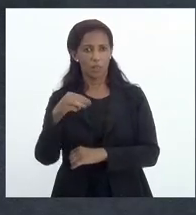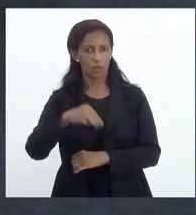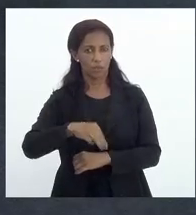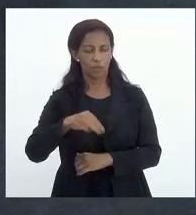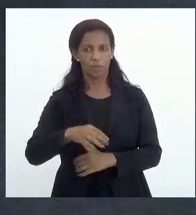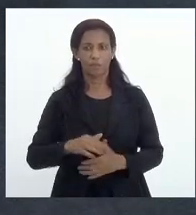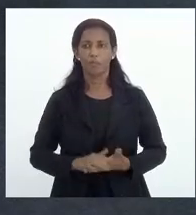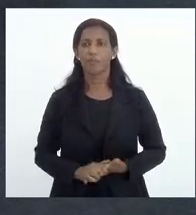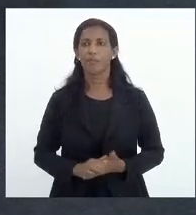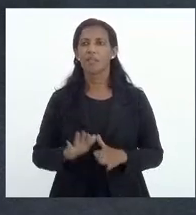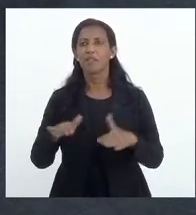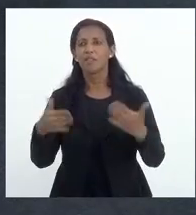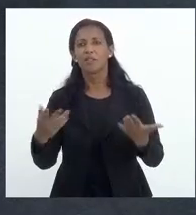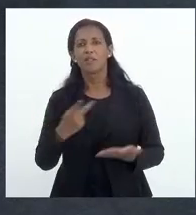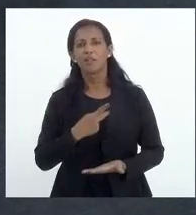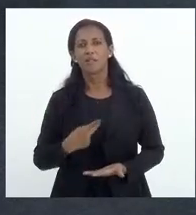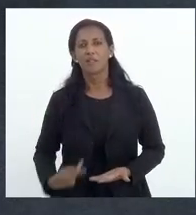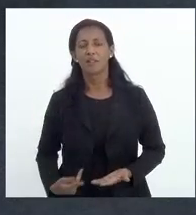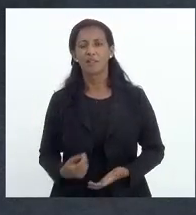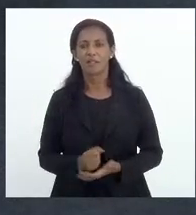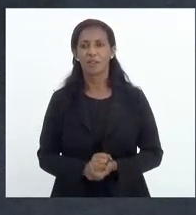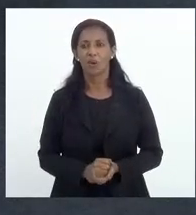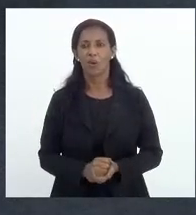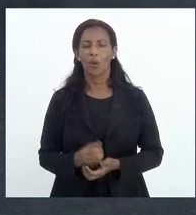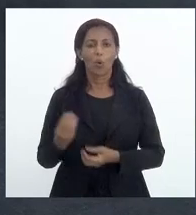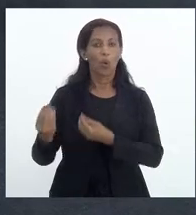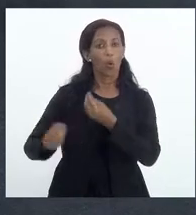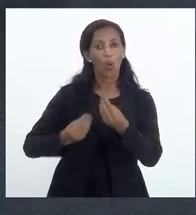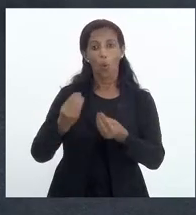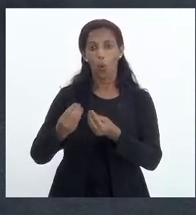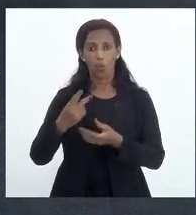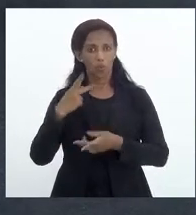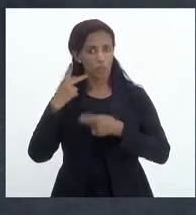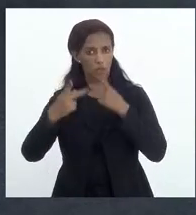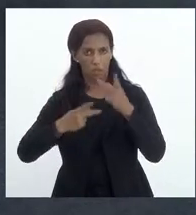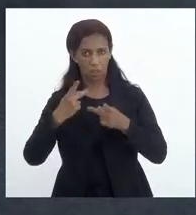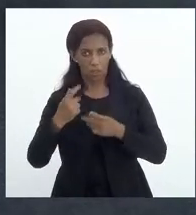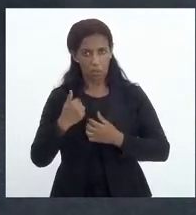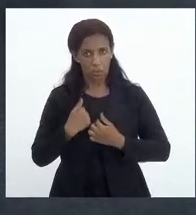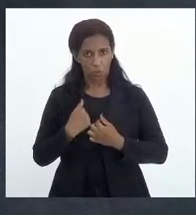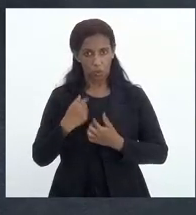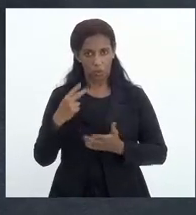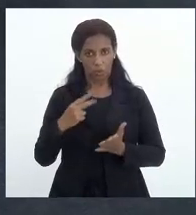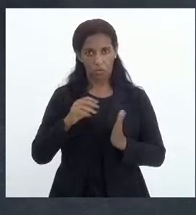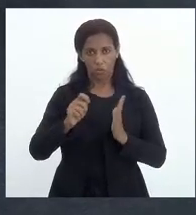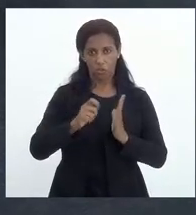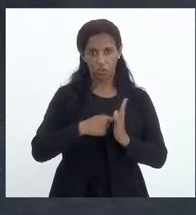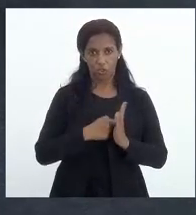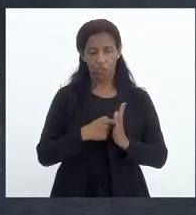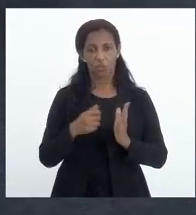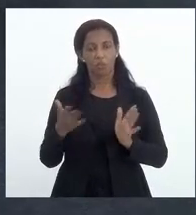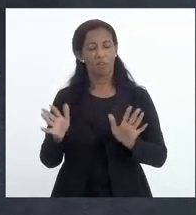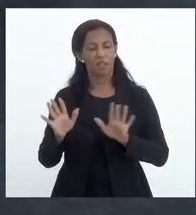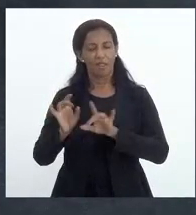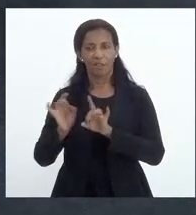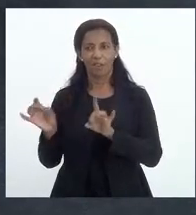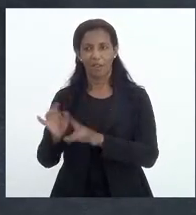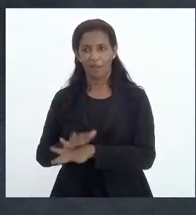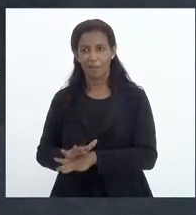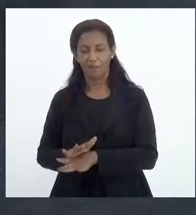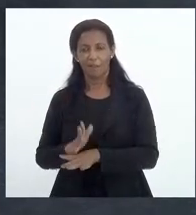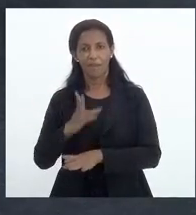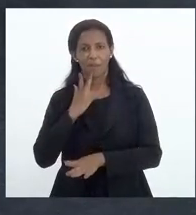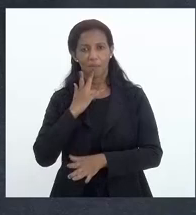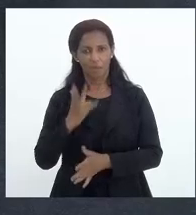12h57. Senhora presidente, como não há mais oradores inscritos, só eu estava inscrito, eu abro mão da